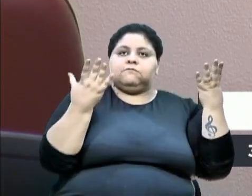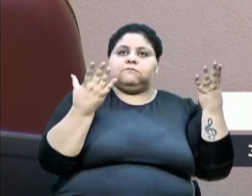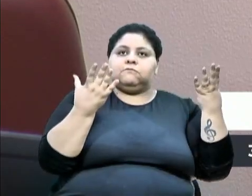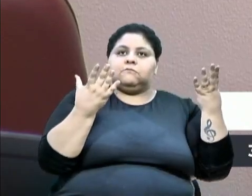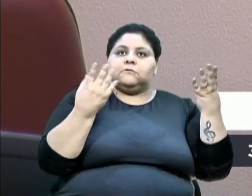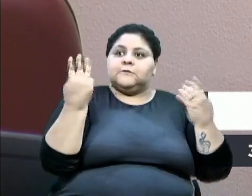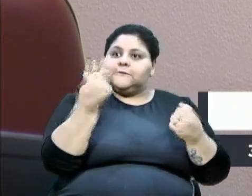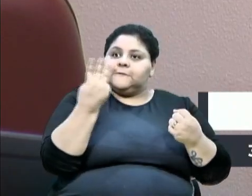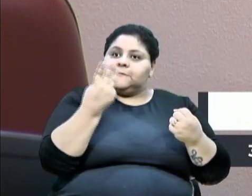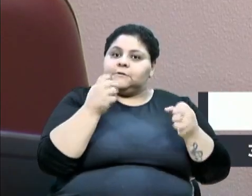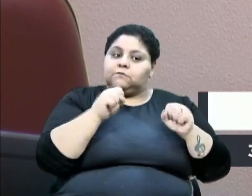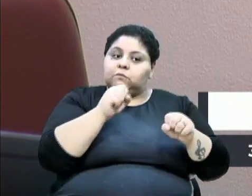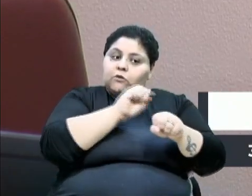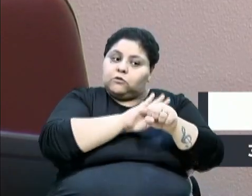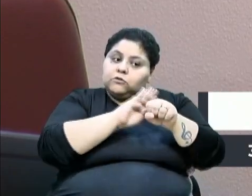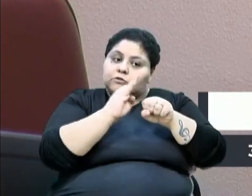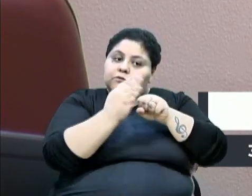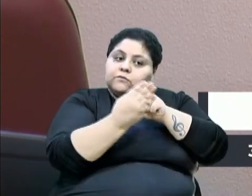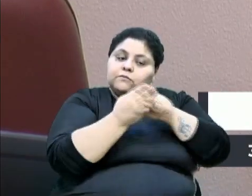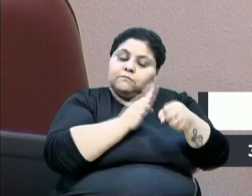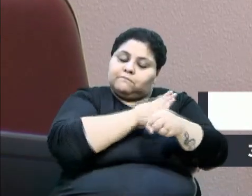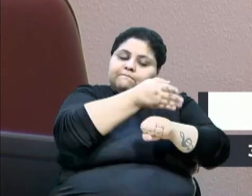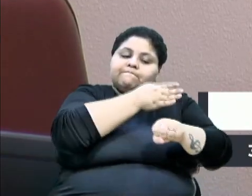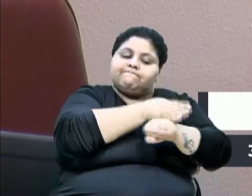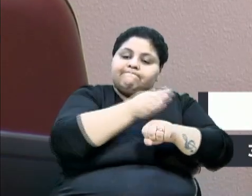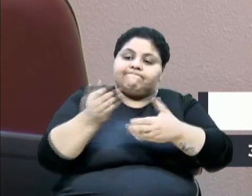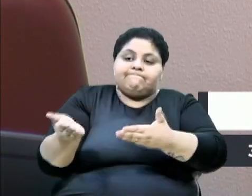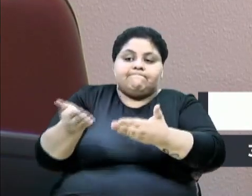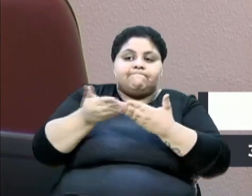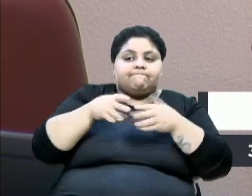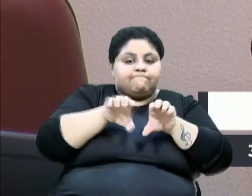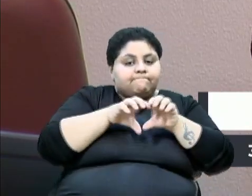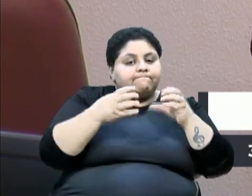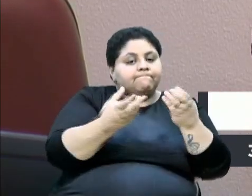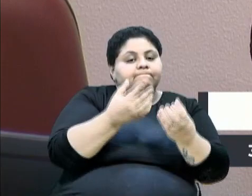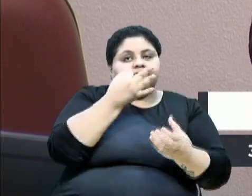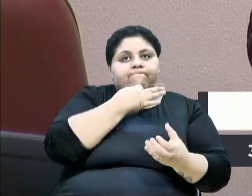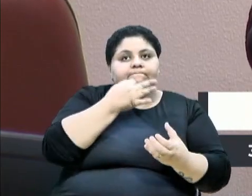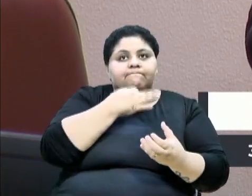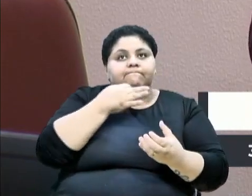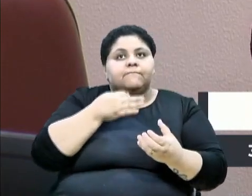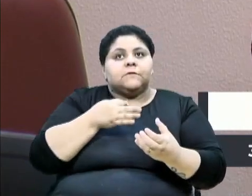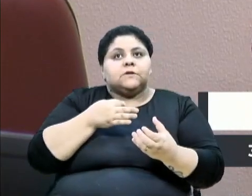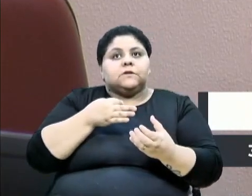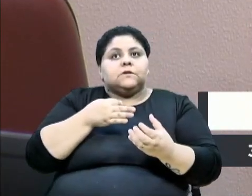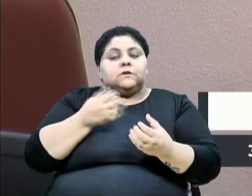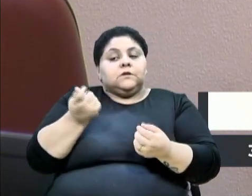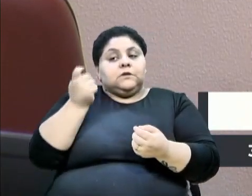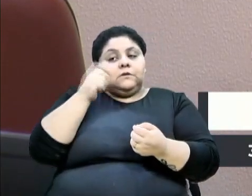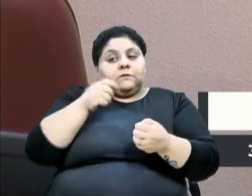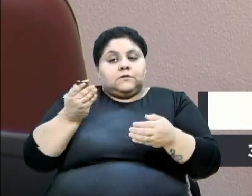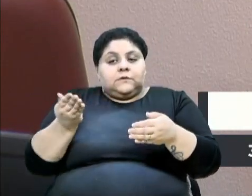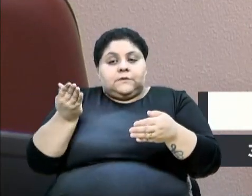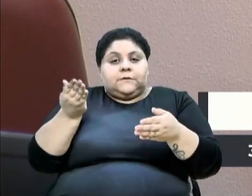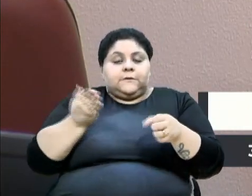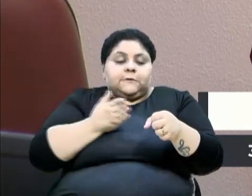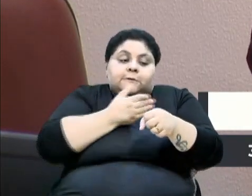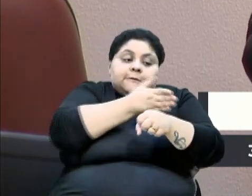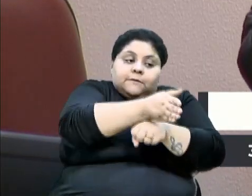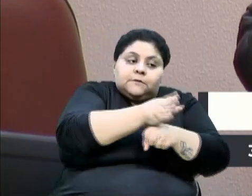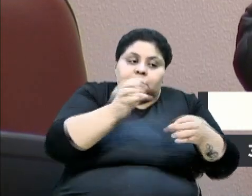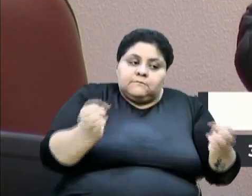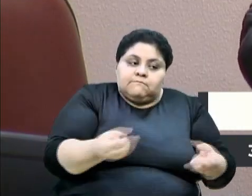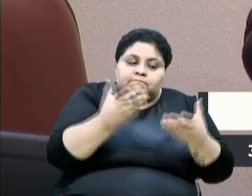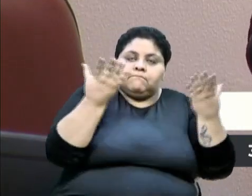para convidar a comunidade caxiense que precisa estar inserida na festa. E uma coisa, quando a gente fala na